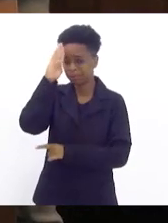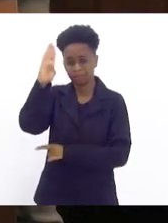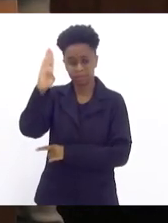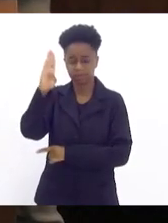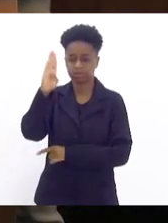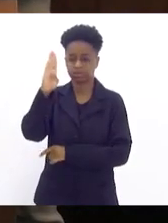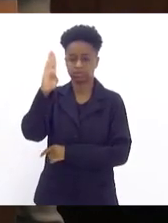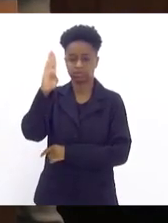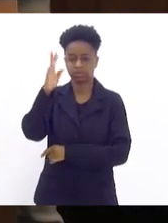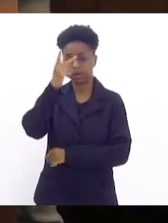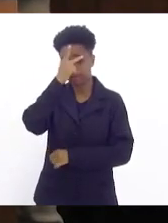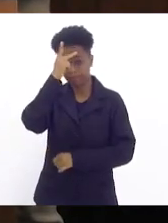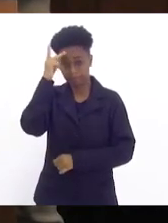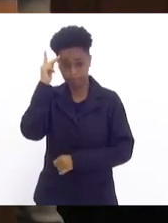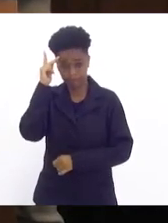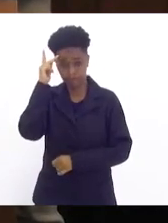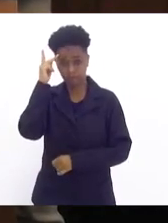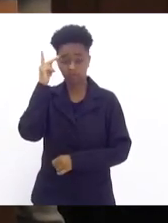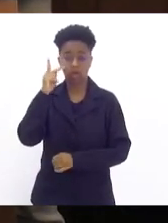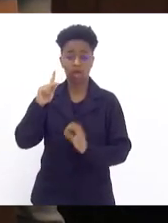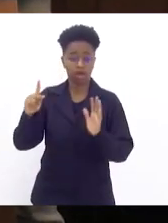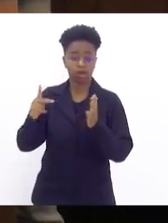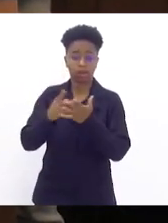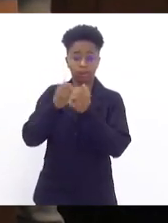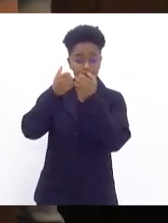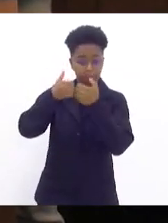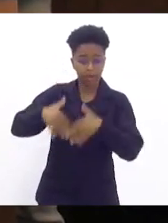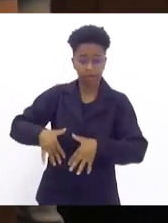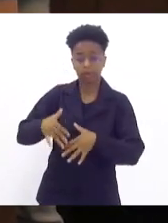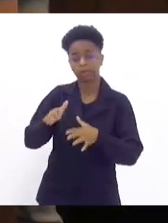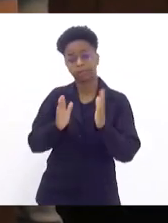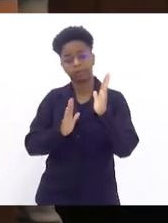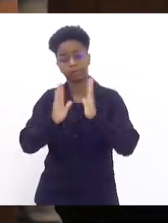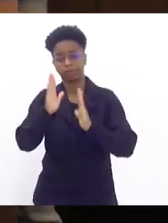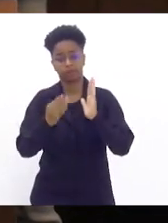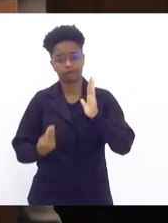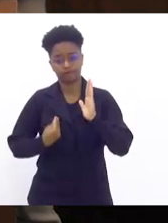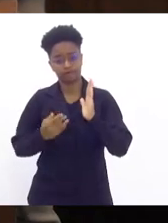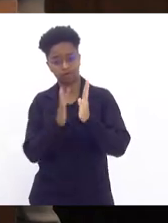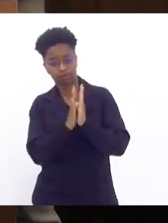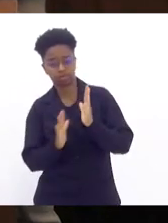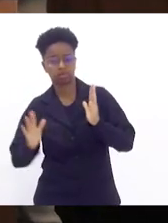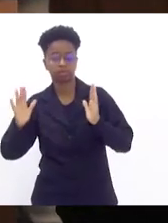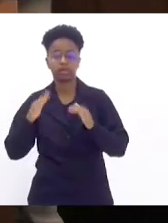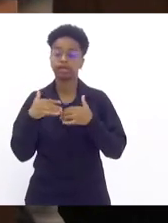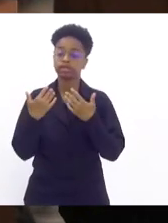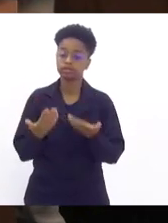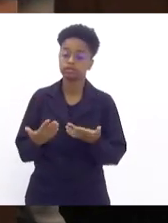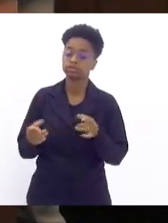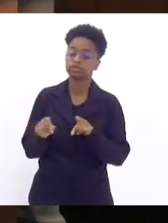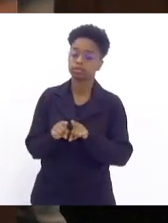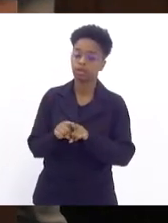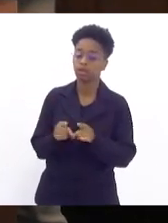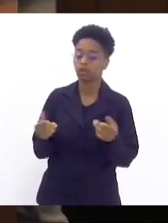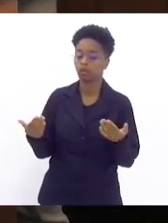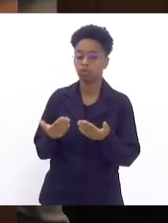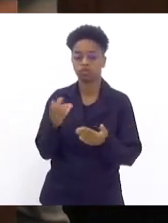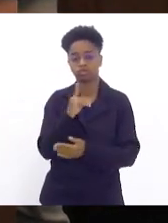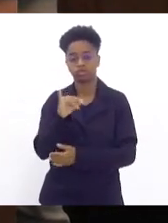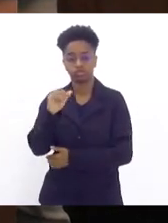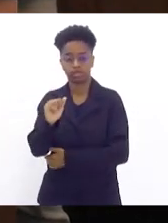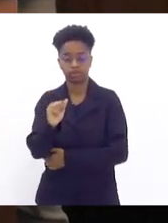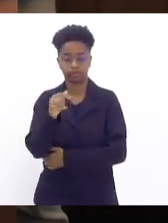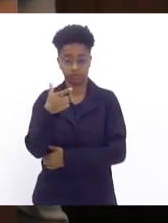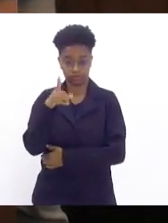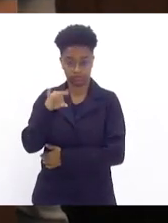daquelas que foram vilipendiadas durante aí toda sua vida então também esse é o dia do Luiz